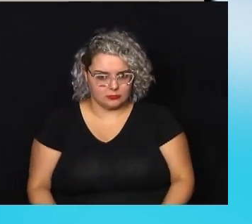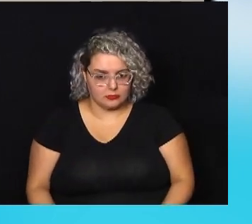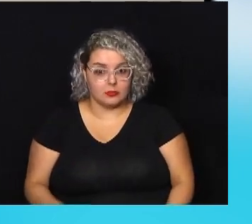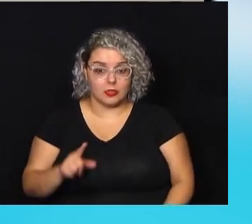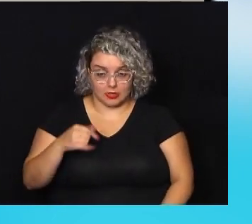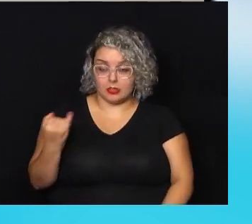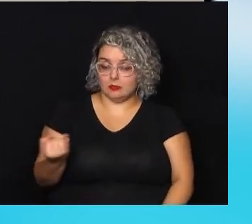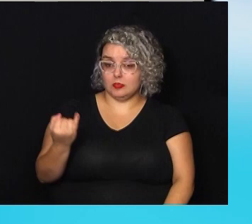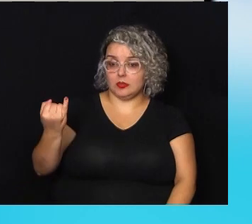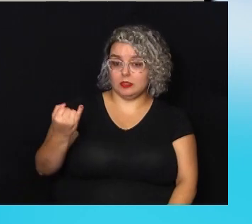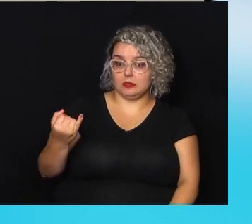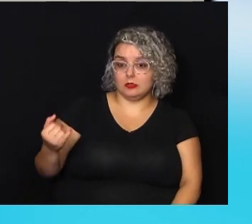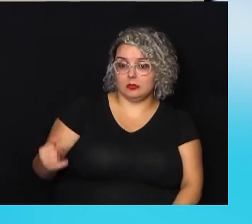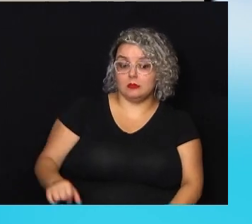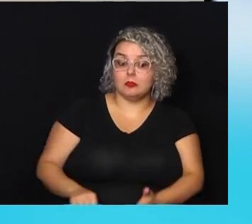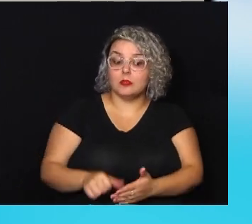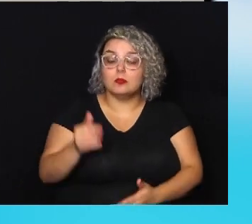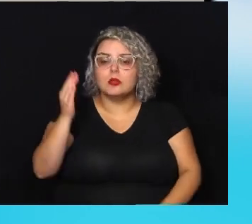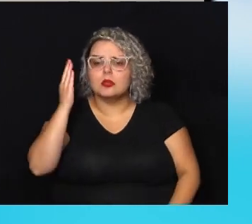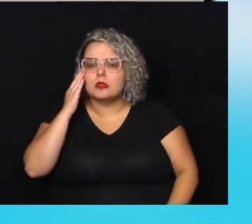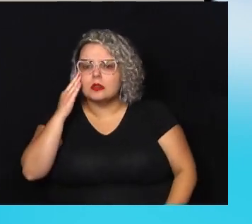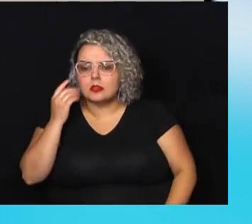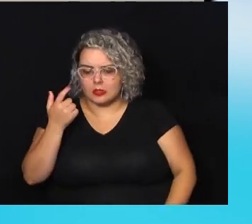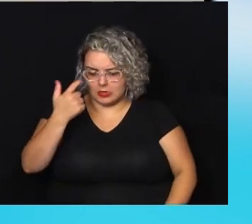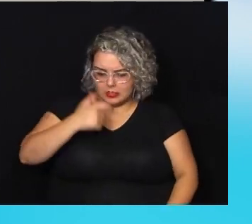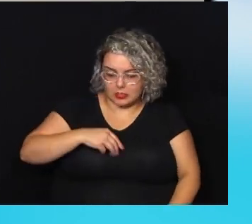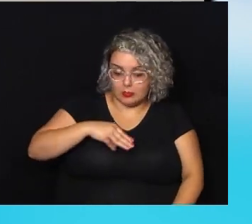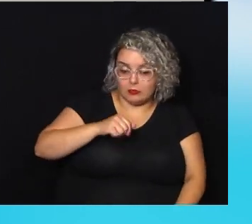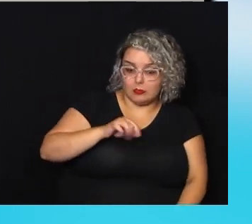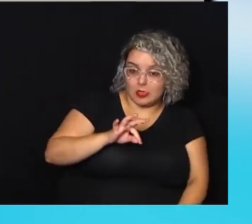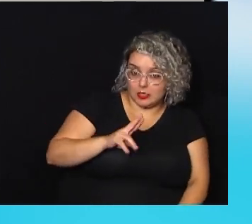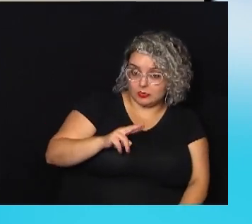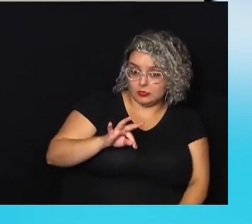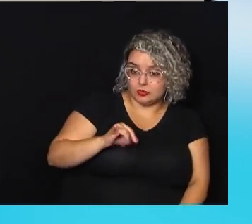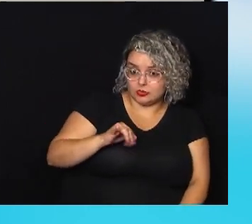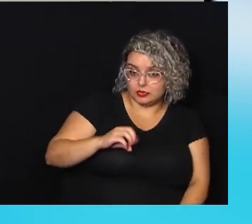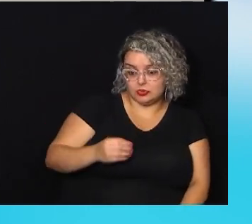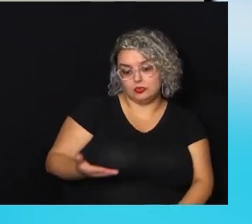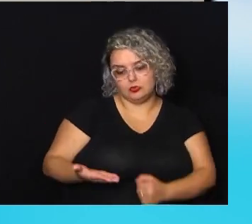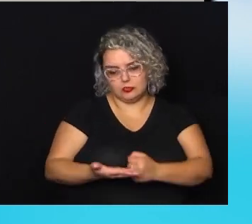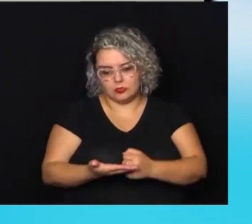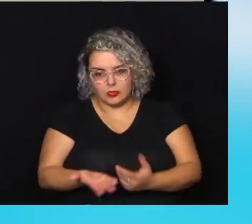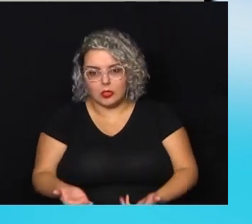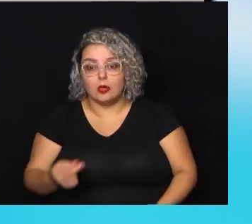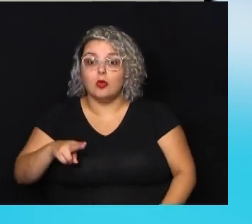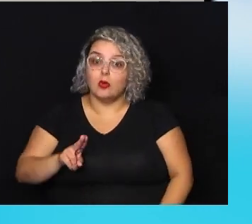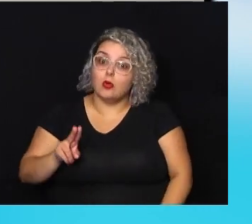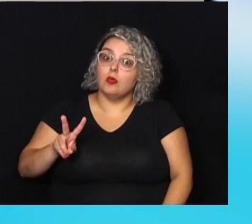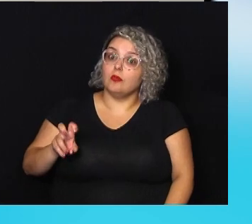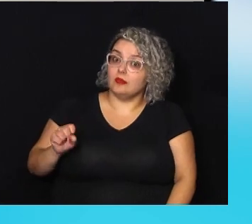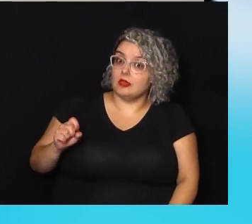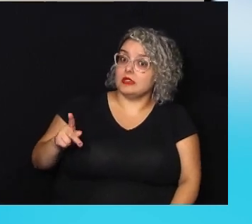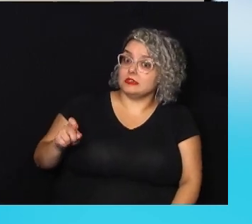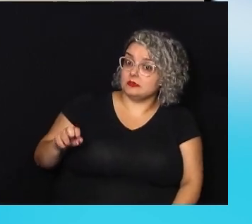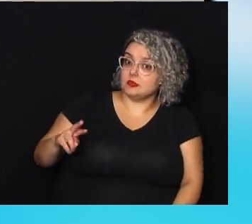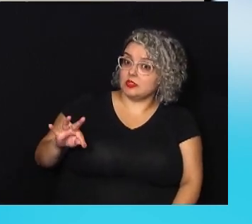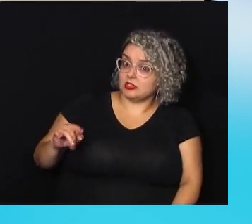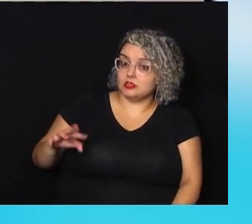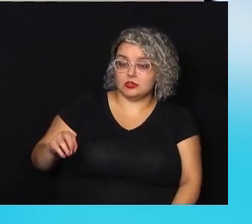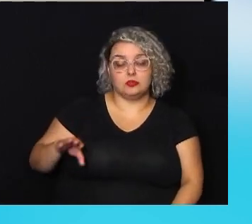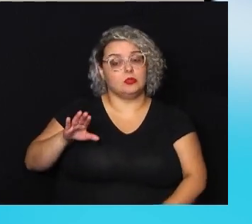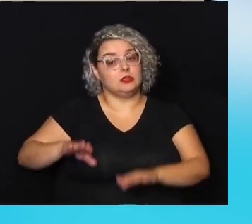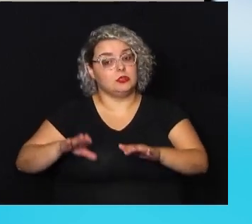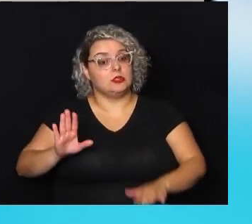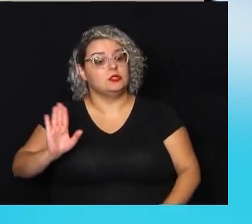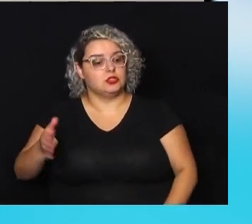capacidade cognitiva. Então, toda essa questão que é bastante interessante. Então, primeiro, entender se eu sou matutino, intermediário ou se eu